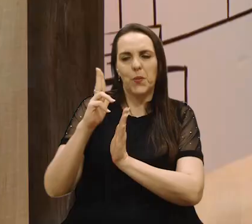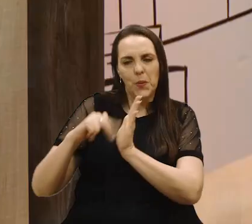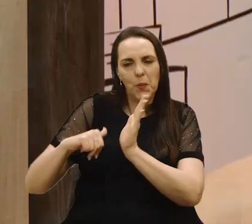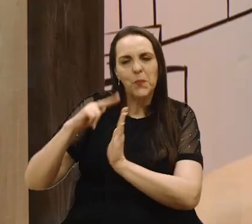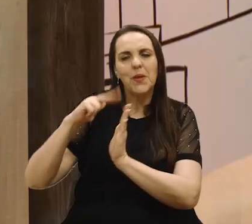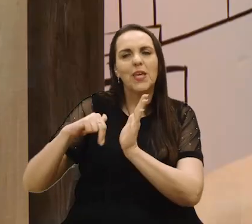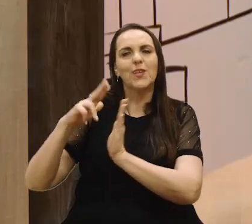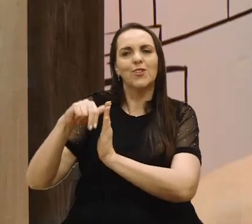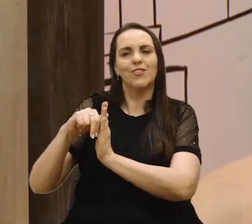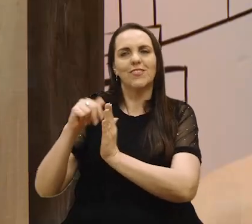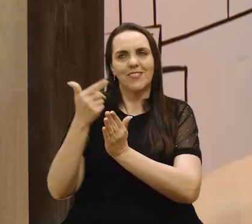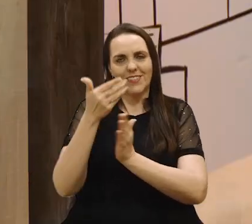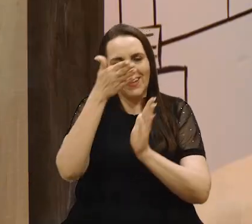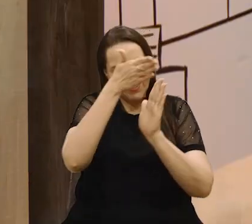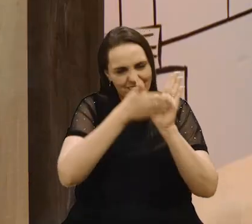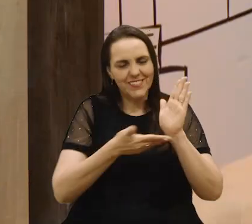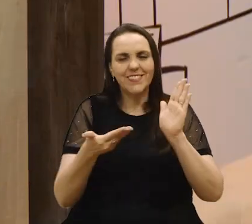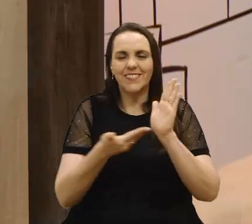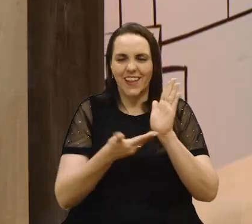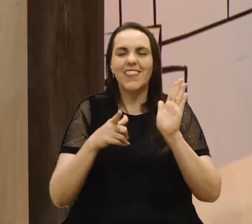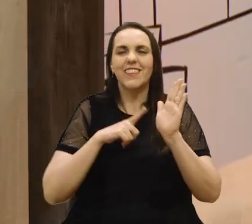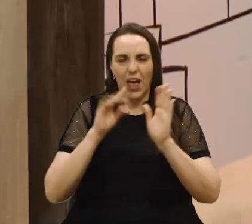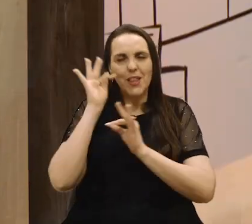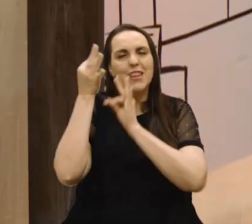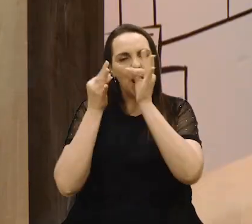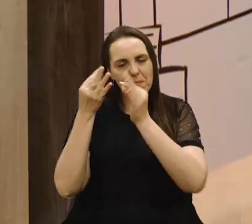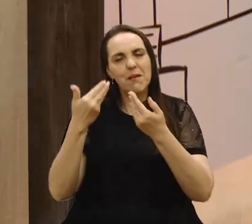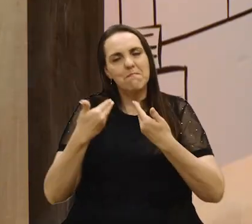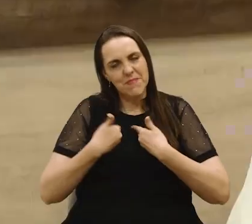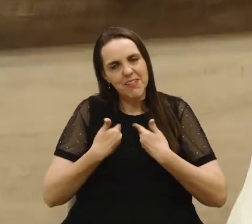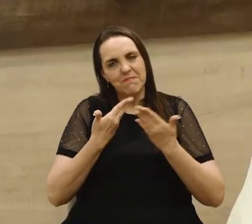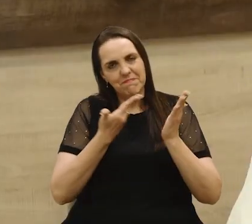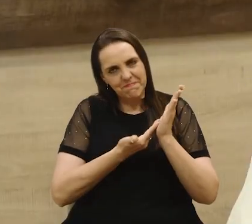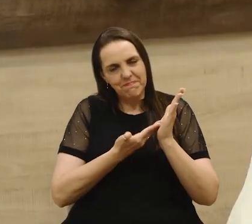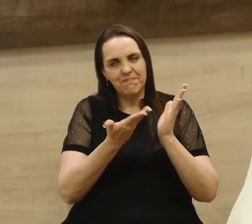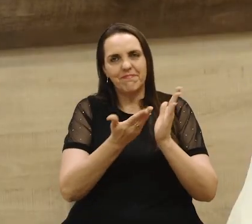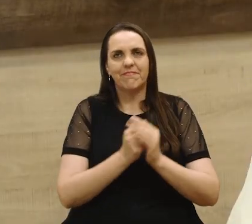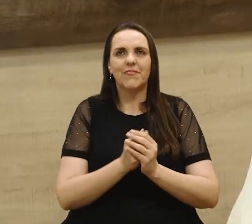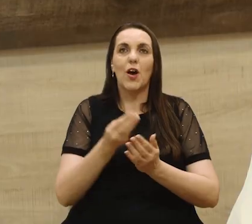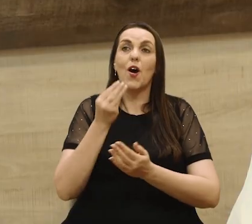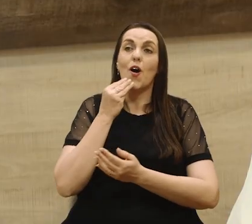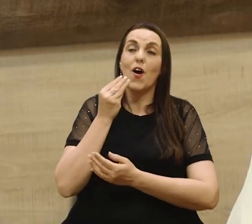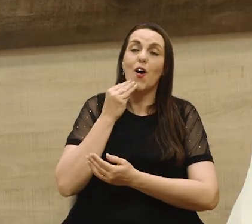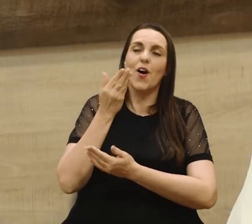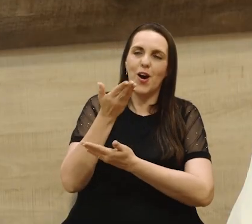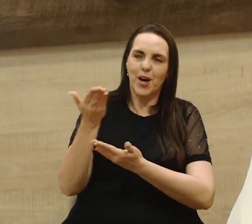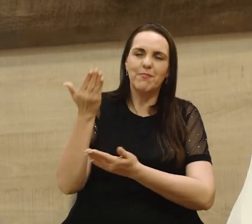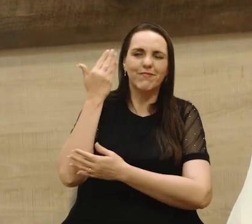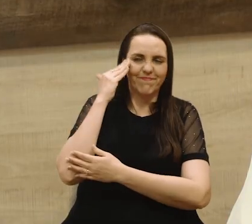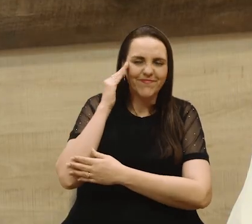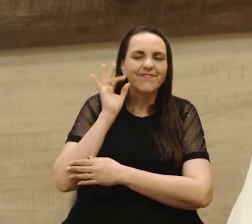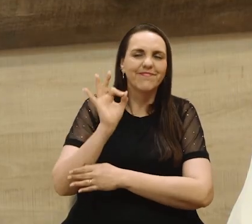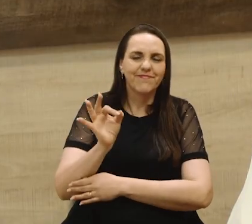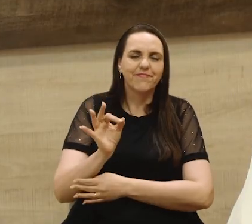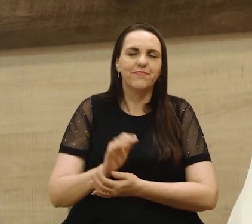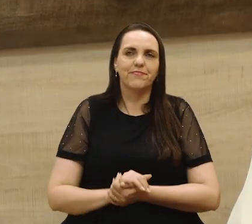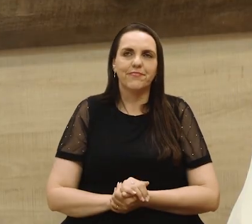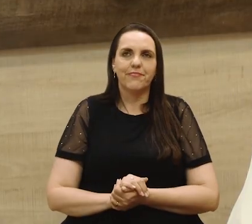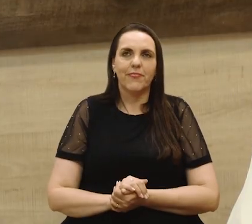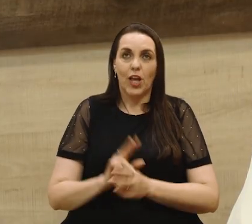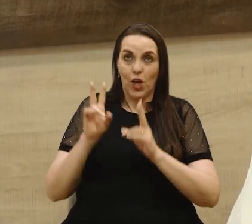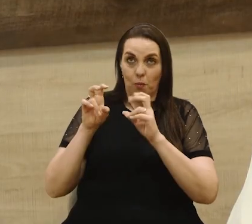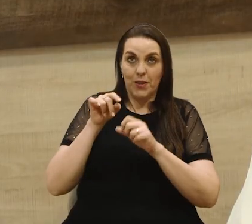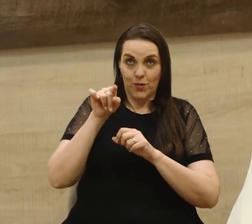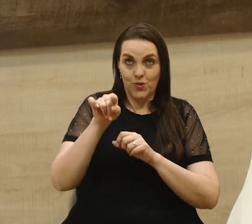E aí, nessa capa, existe uma sessão de terapia. Claro. Aí fica mais um desenho. Até